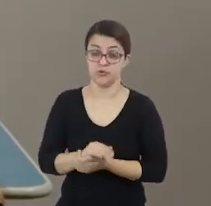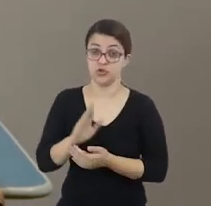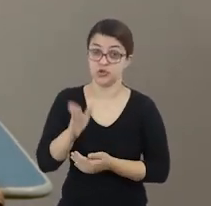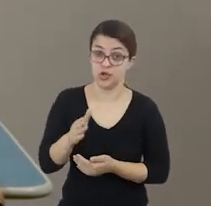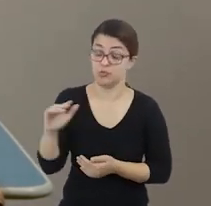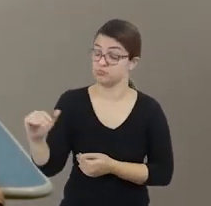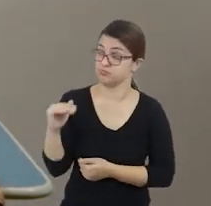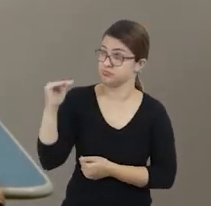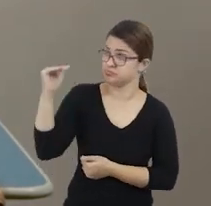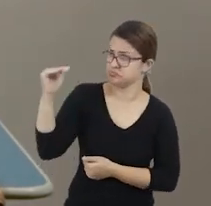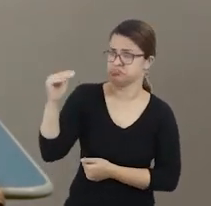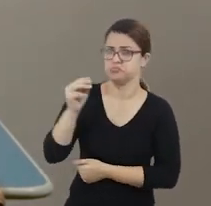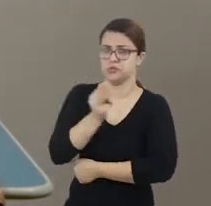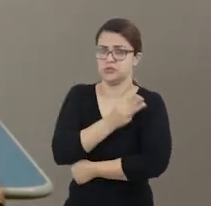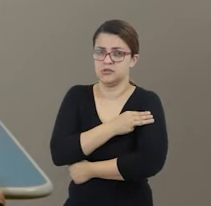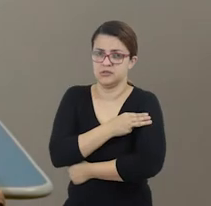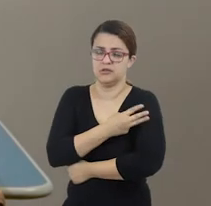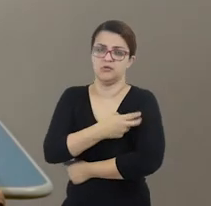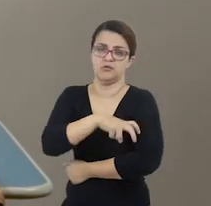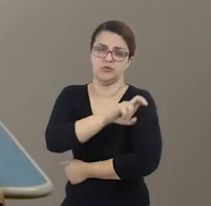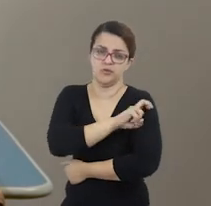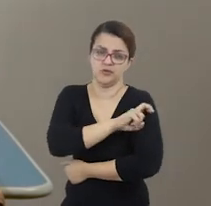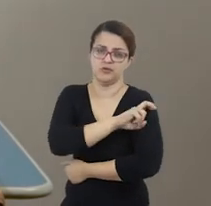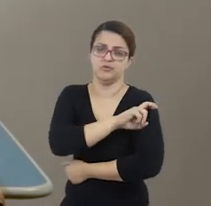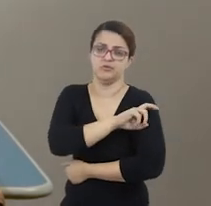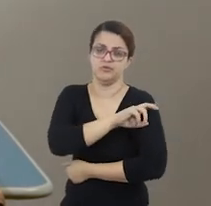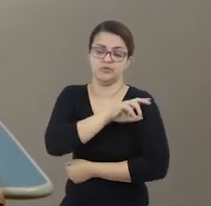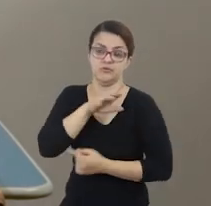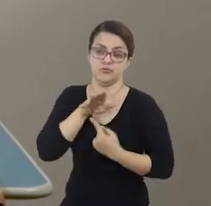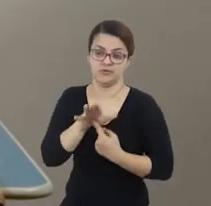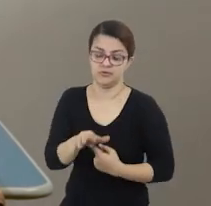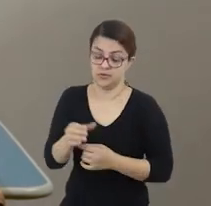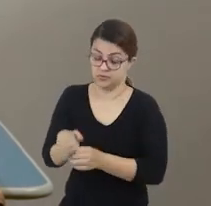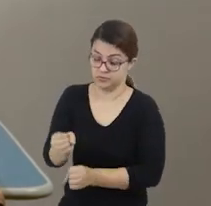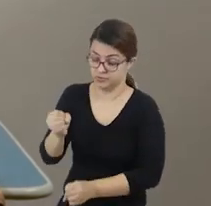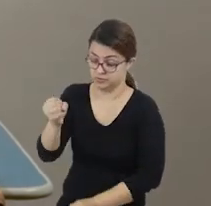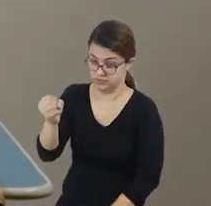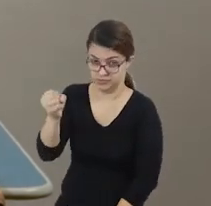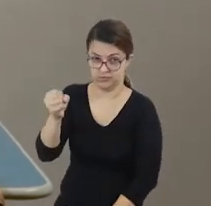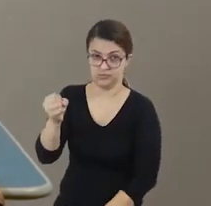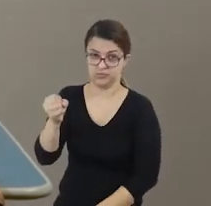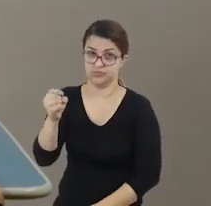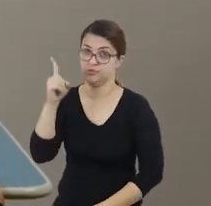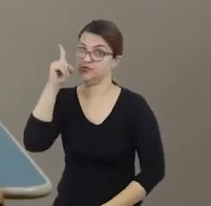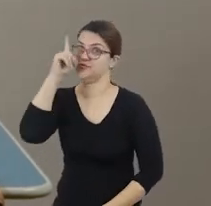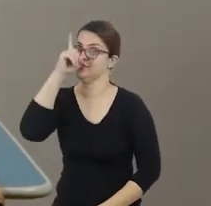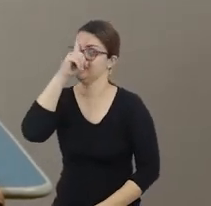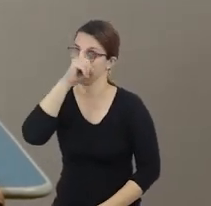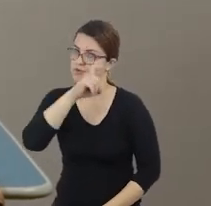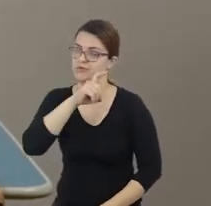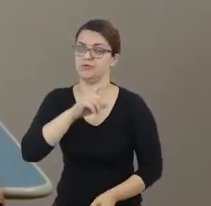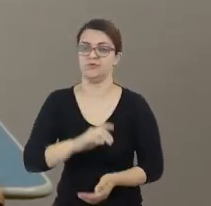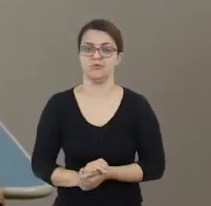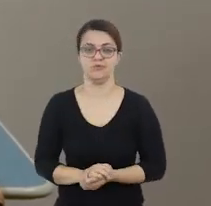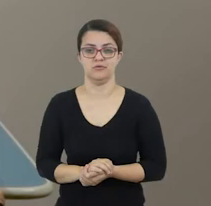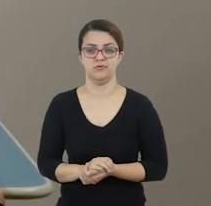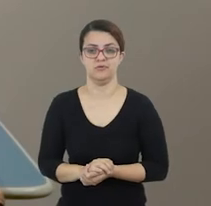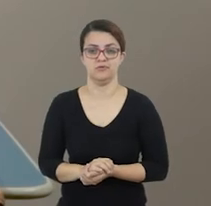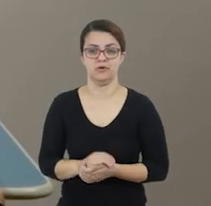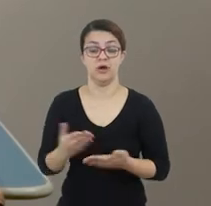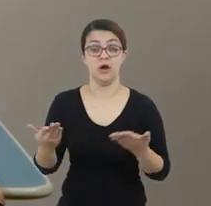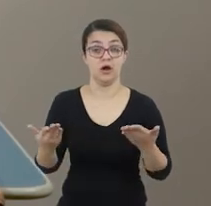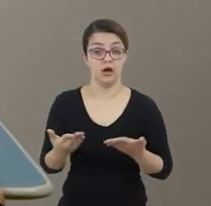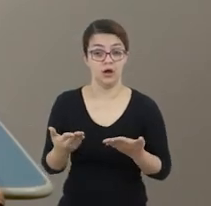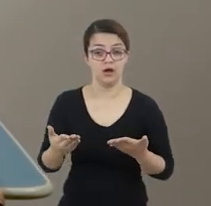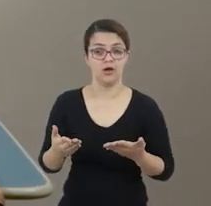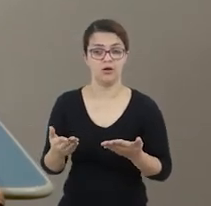Com as crianças maiores, terceiro ao quinto ano, nós vamos demonstrar com o bastão, requer uma dificuldade um pouquinho maior. Agora, com as crianças